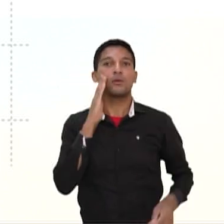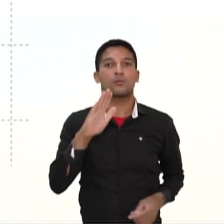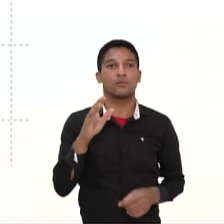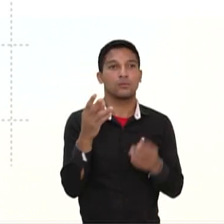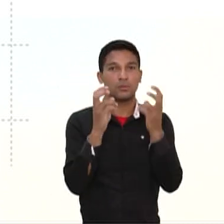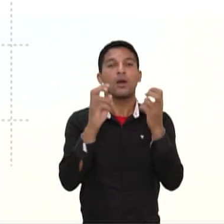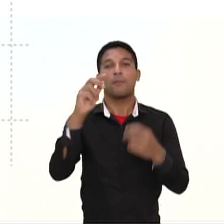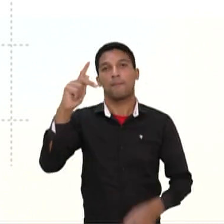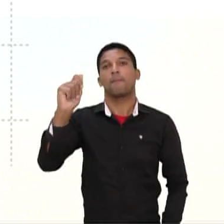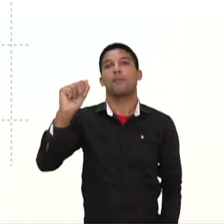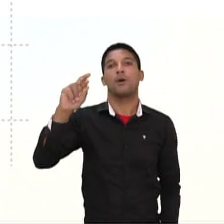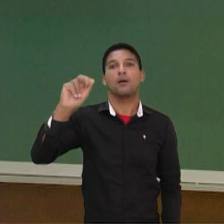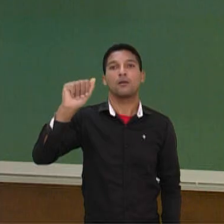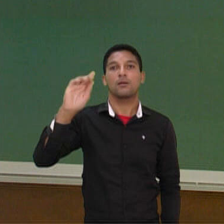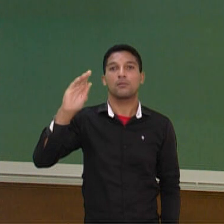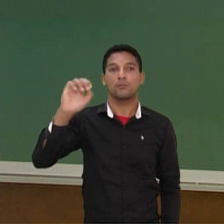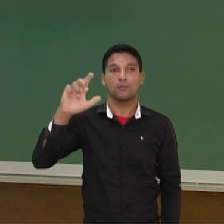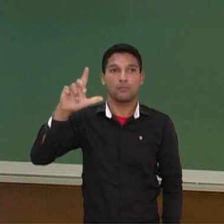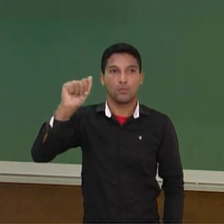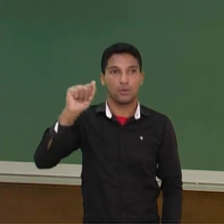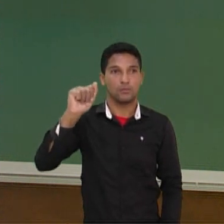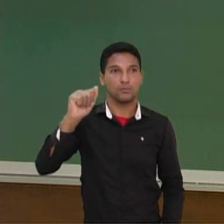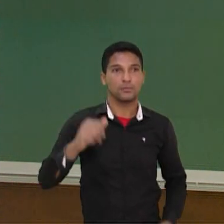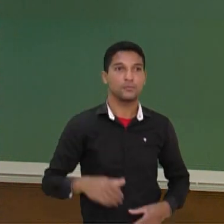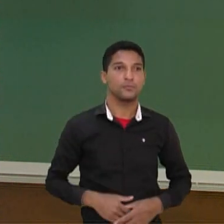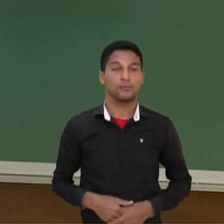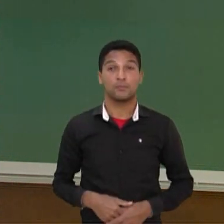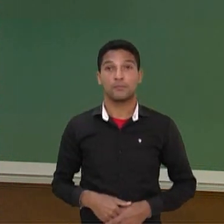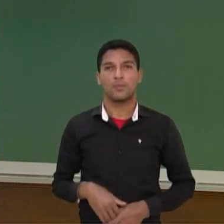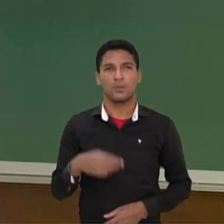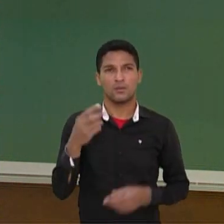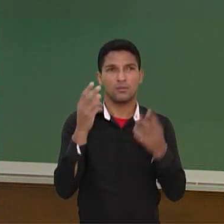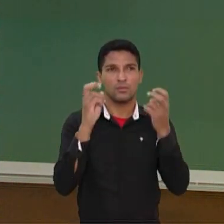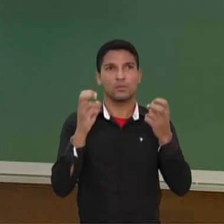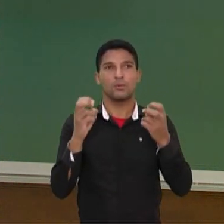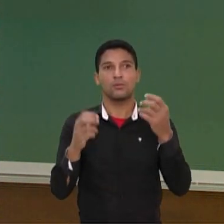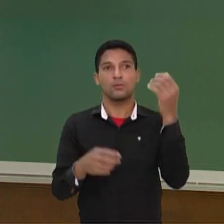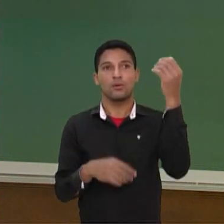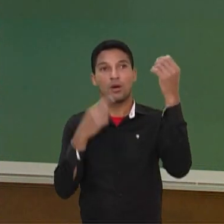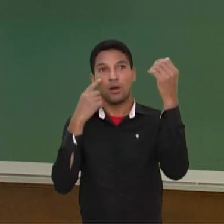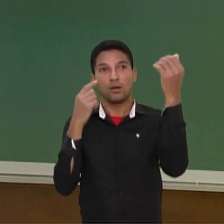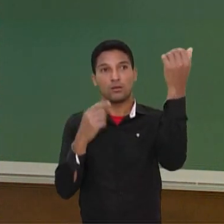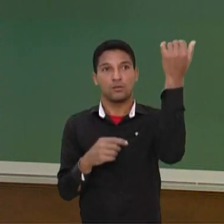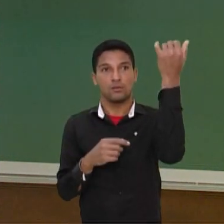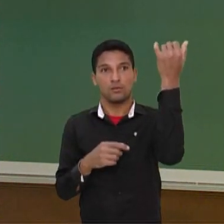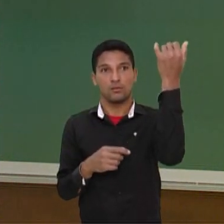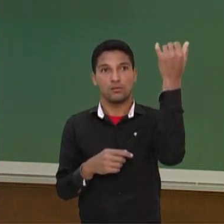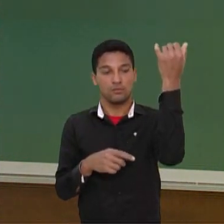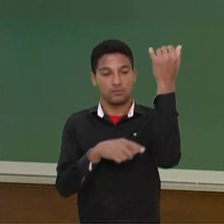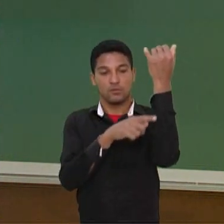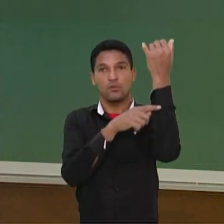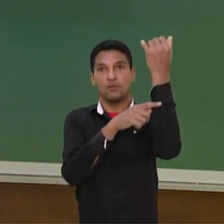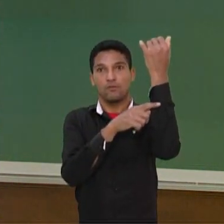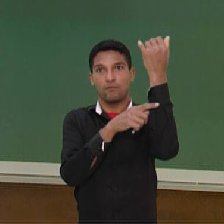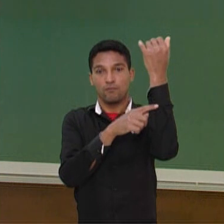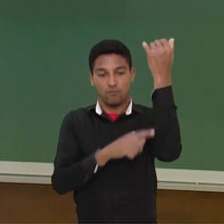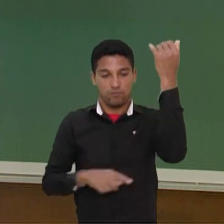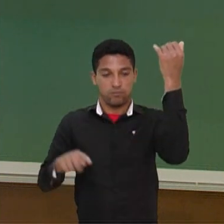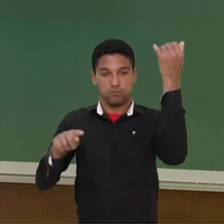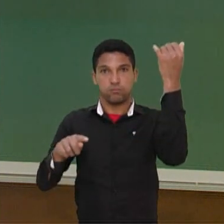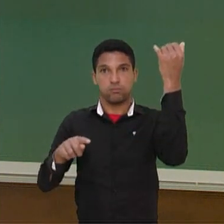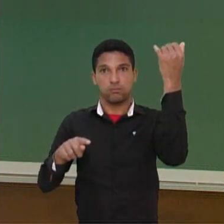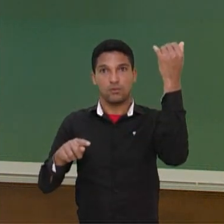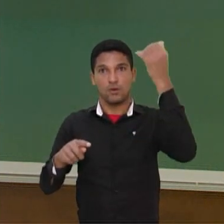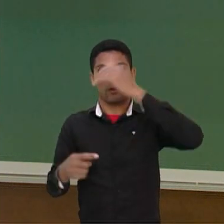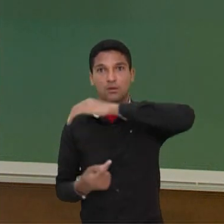a parábola, tá? Esse gráfico é chamado de parábola. Nesse pontinho mais baixo que está aqui, ó, tem até um V aqui, ele é o vértice